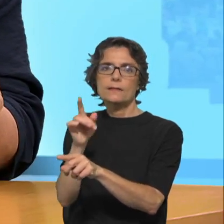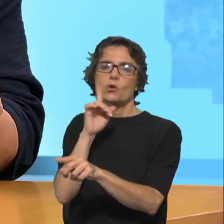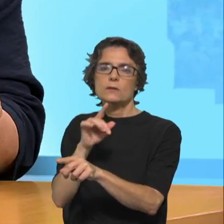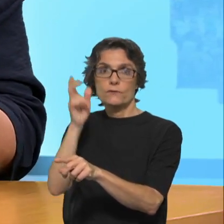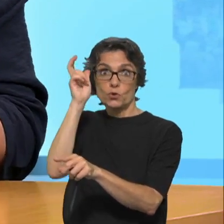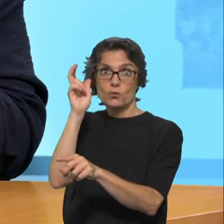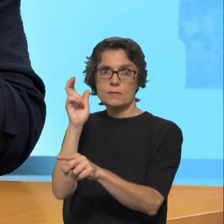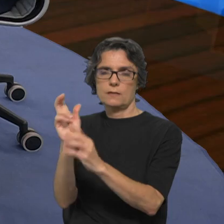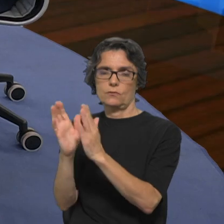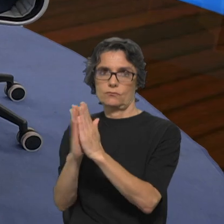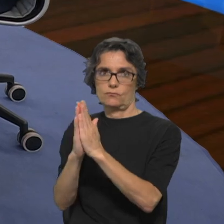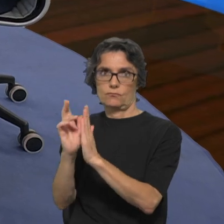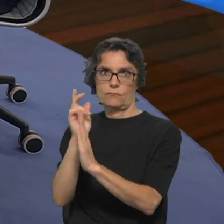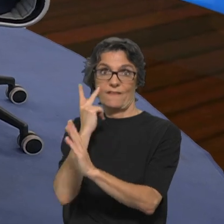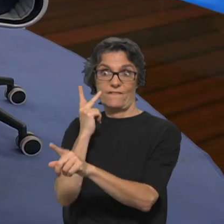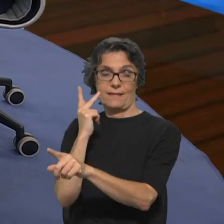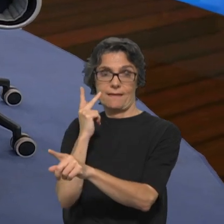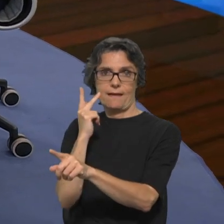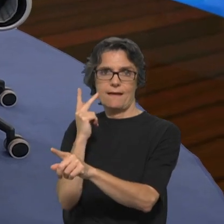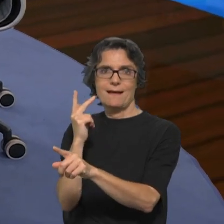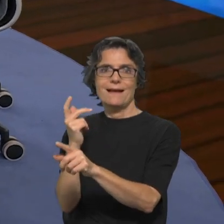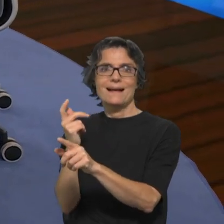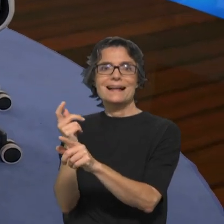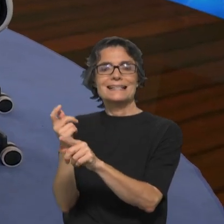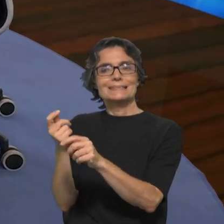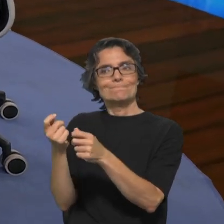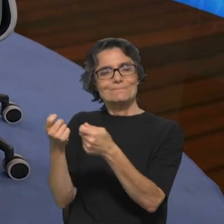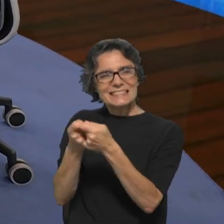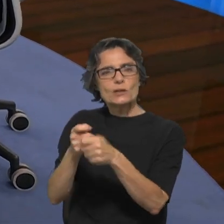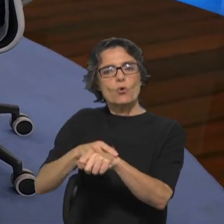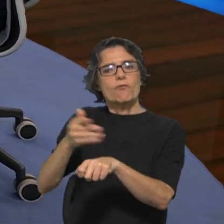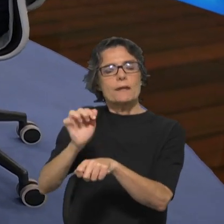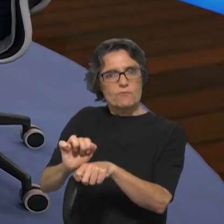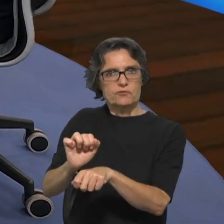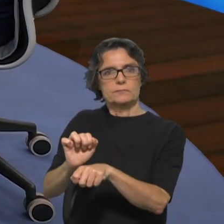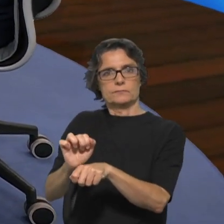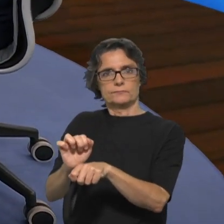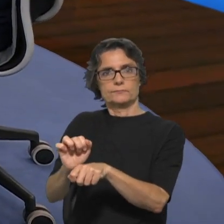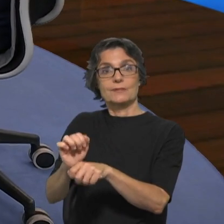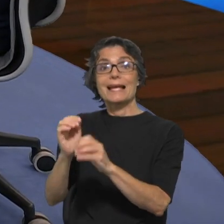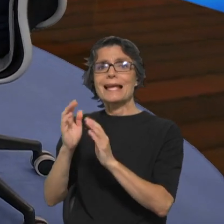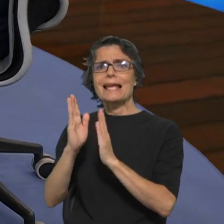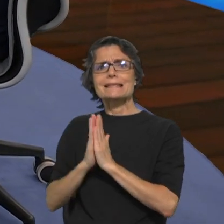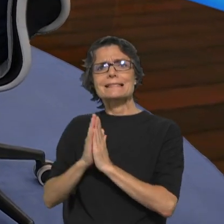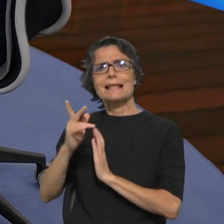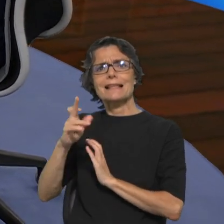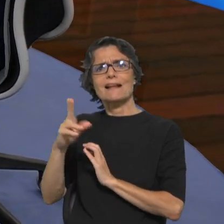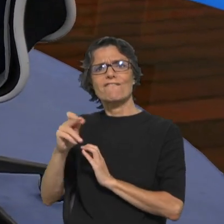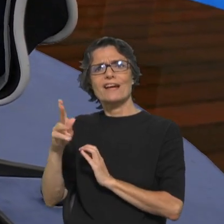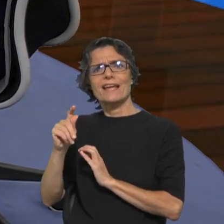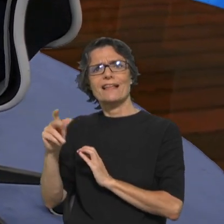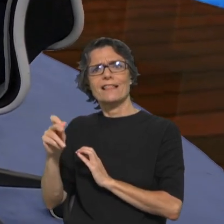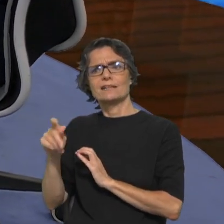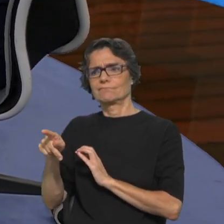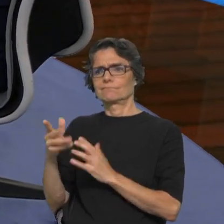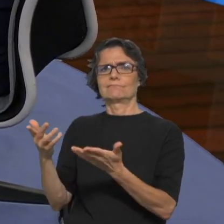vida religiosa mais conforme com a época. E Santa Rafaela fica completamente de lado, ela é